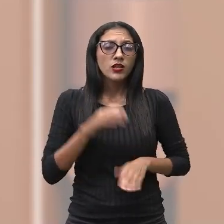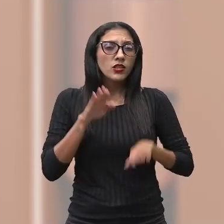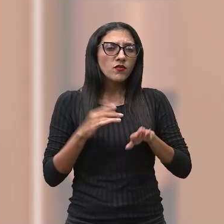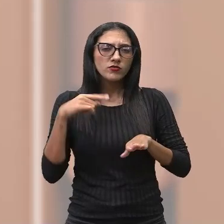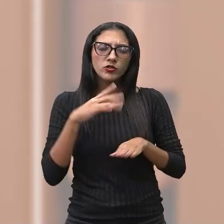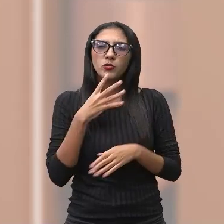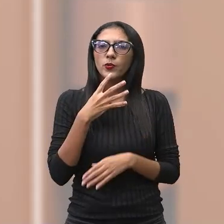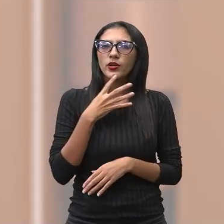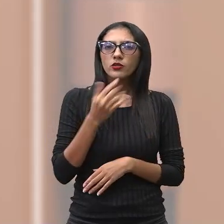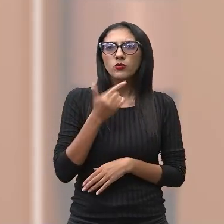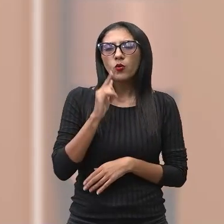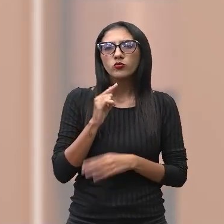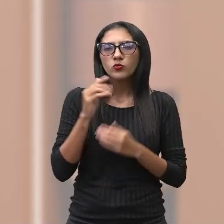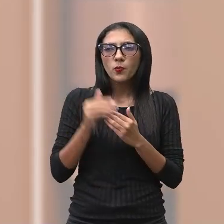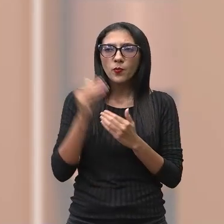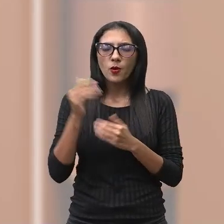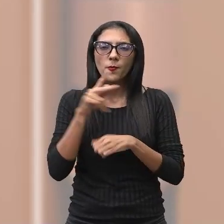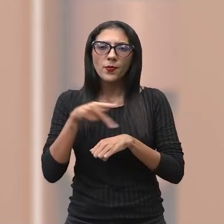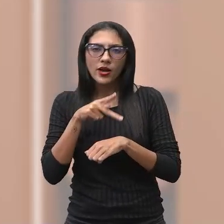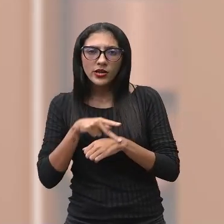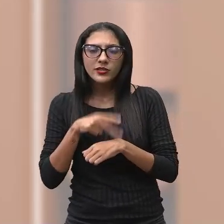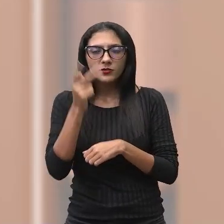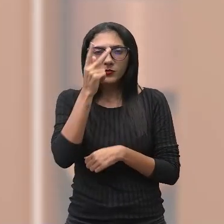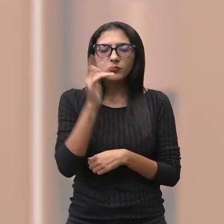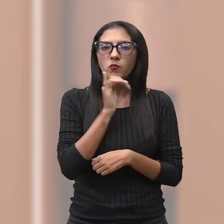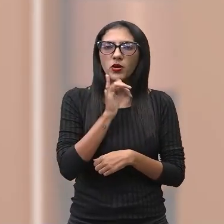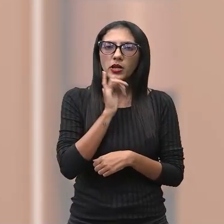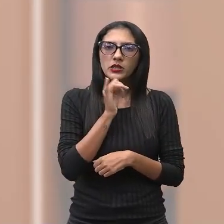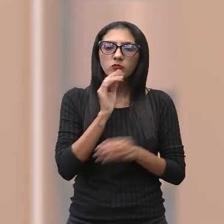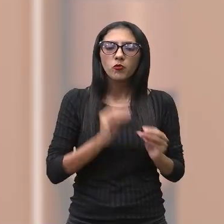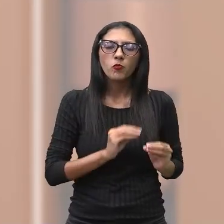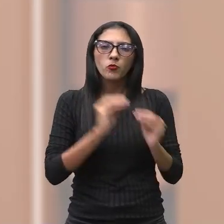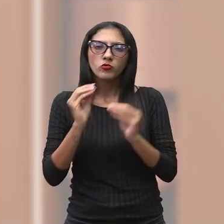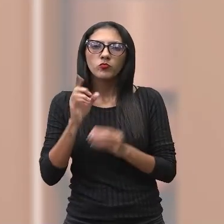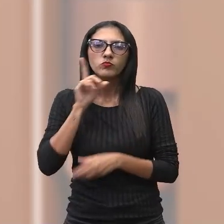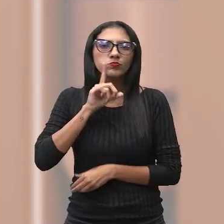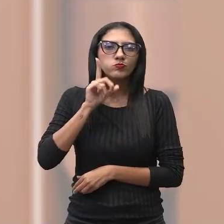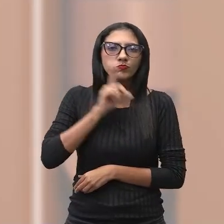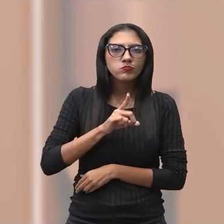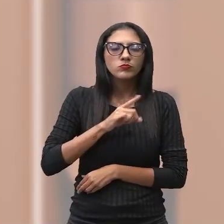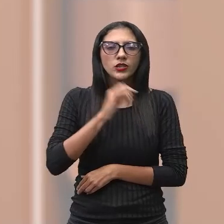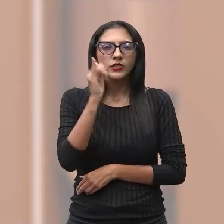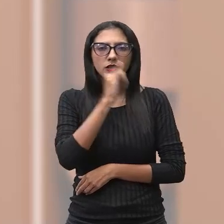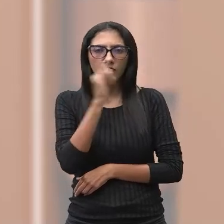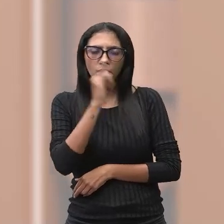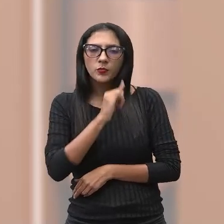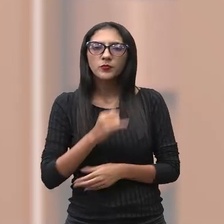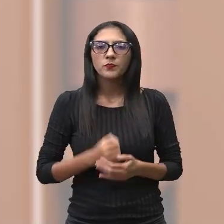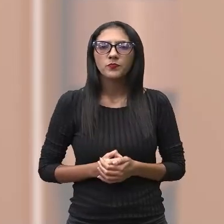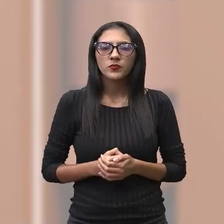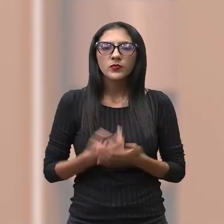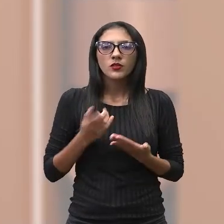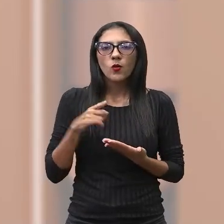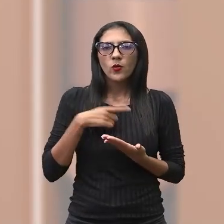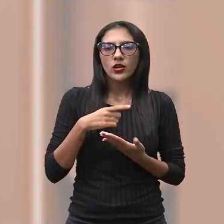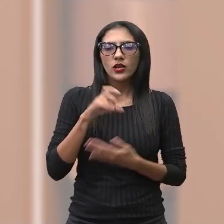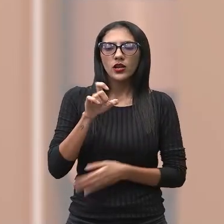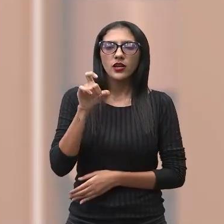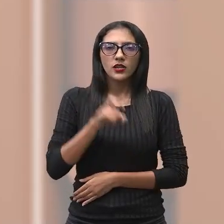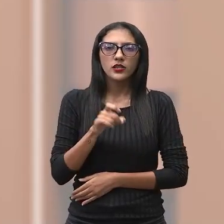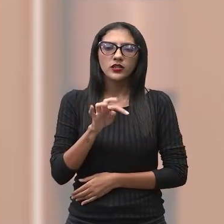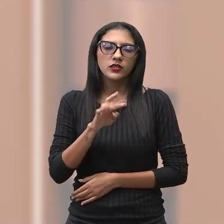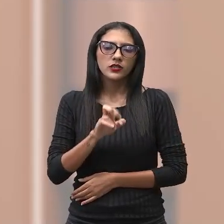para a Itália, tenha ido para algum outro desses países. Então ele sai do país, ele se torna um migrante externo, né? Ele vai para